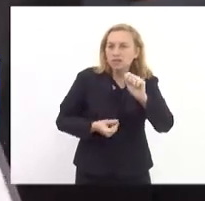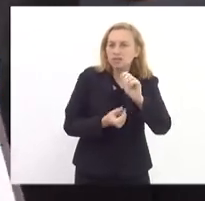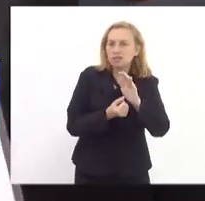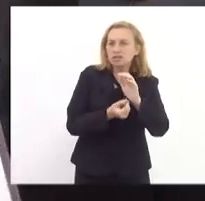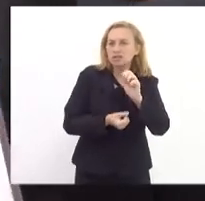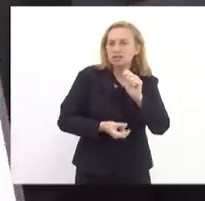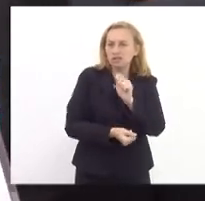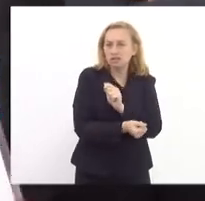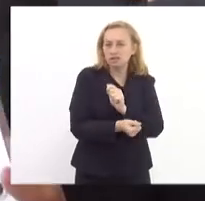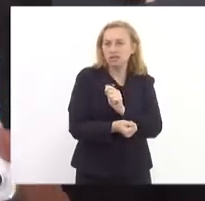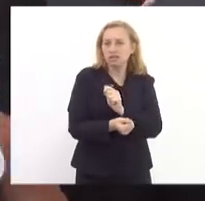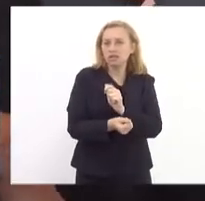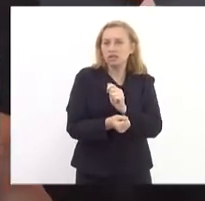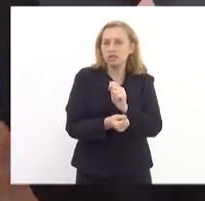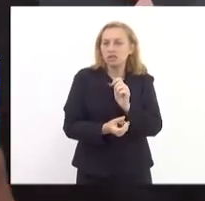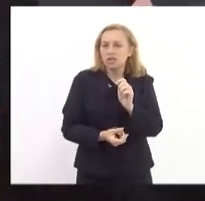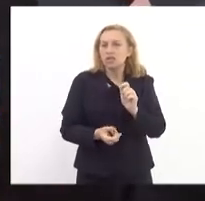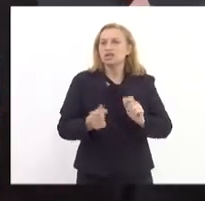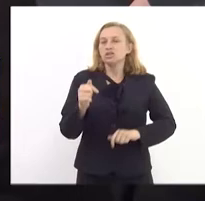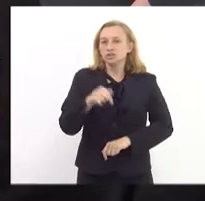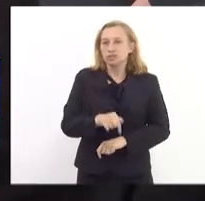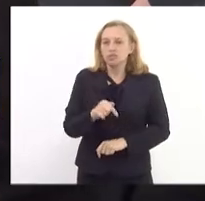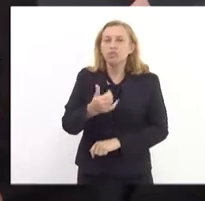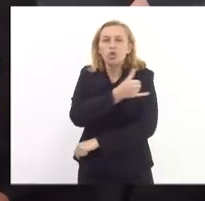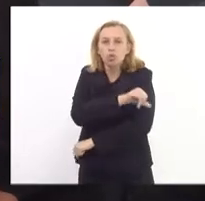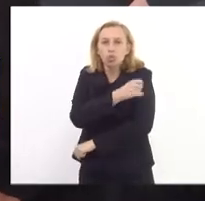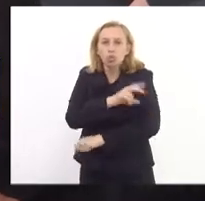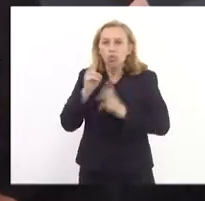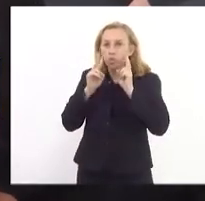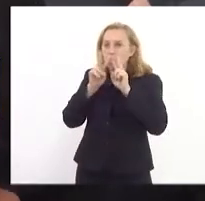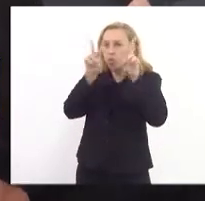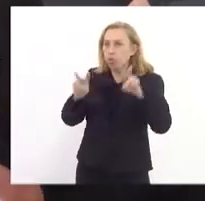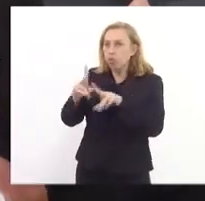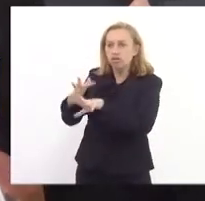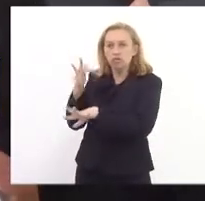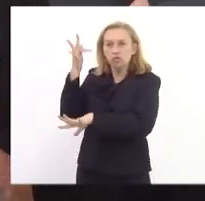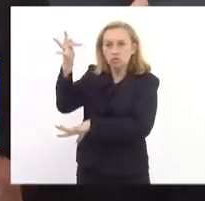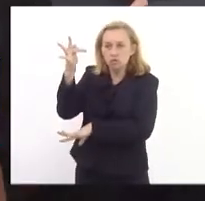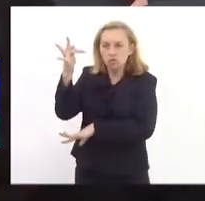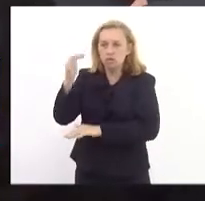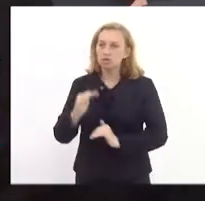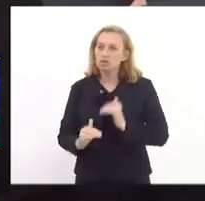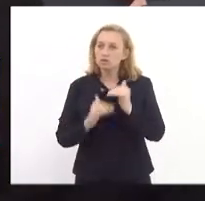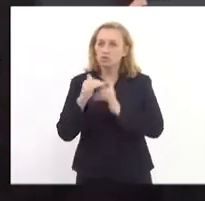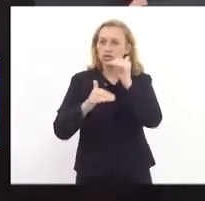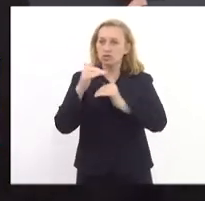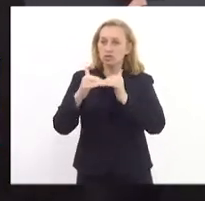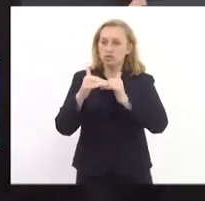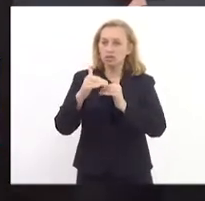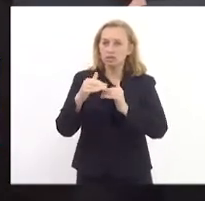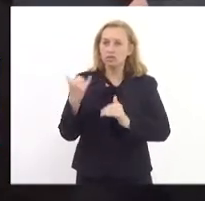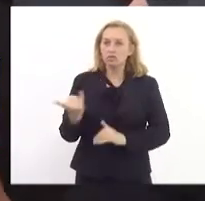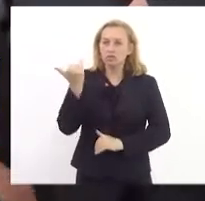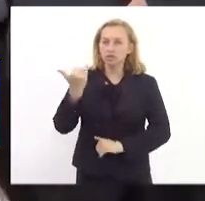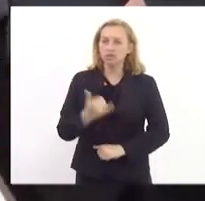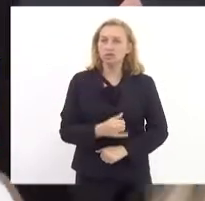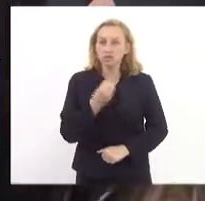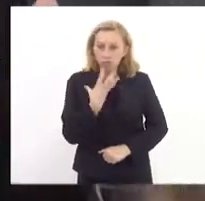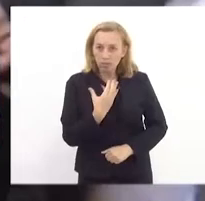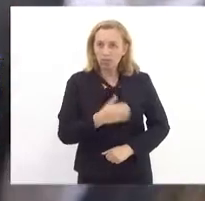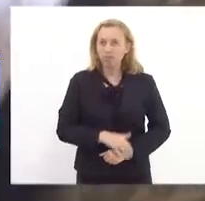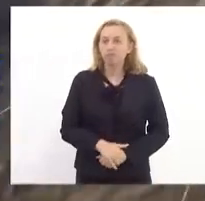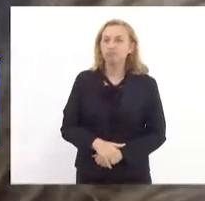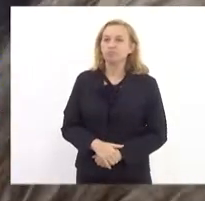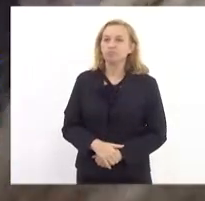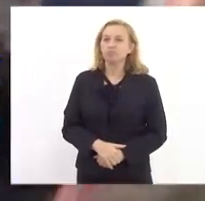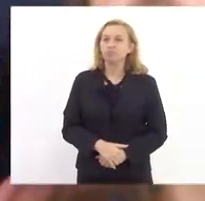investir aqui. Então, eu não tenho dúvida que o Rio olha para o futuro, olha para o desenvolvimento de uma maneira muito interessante. Bom?